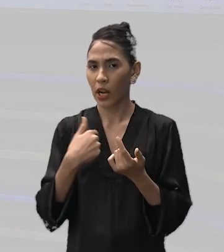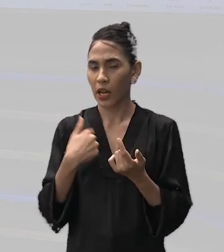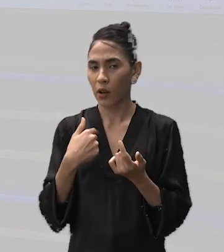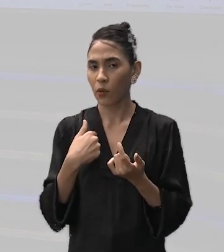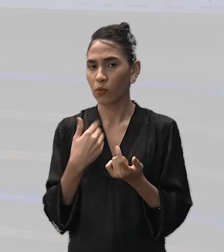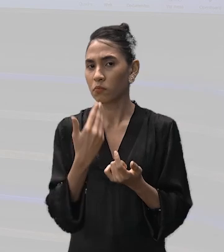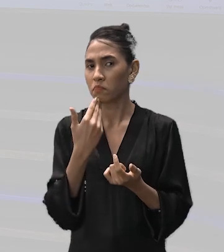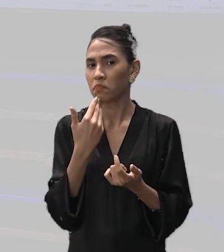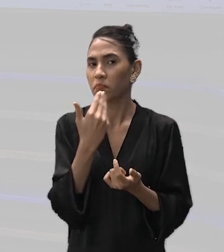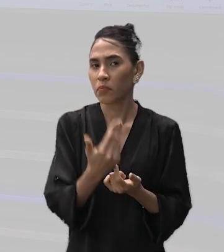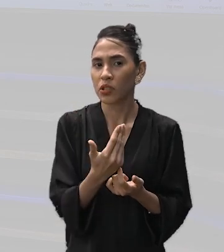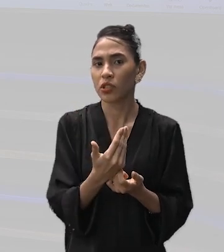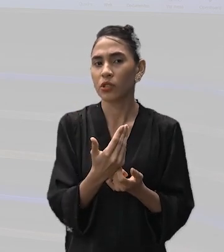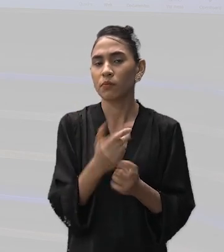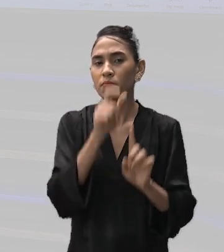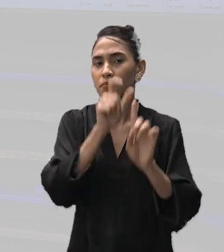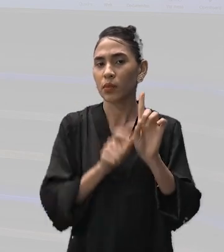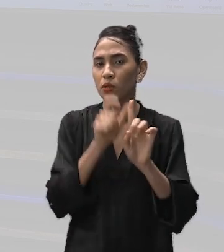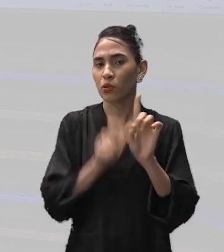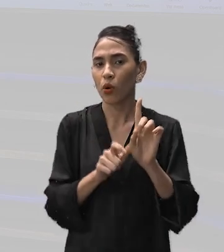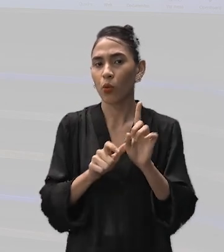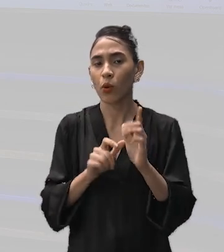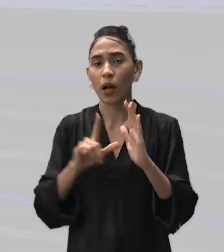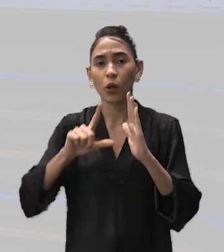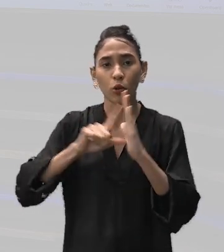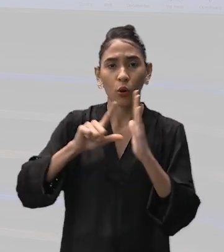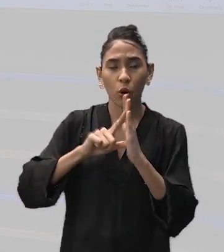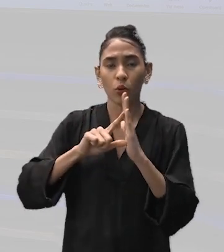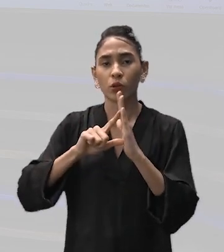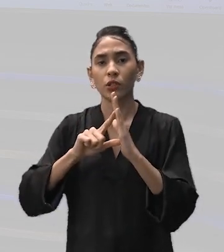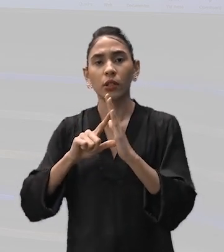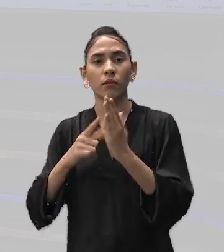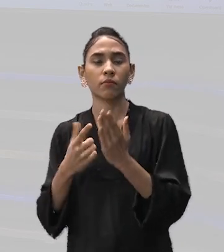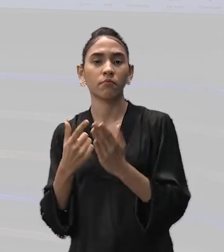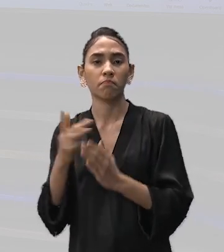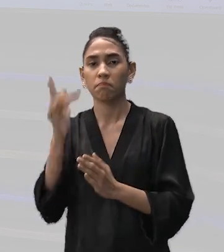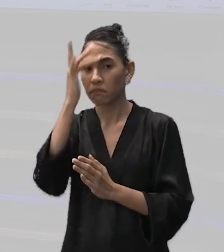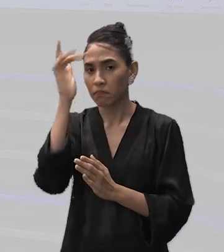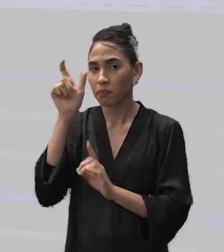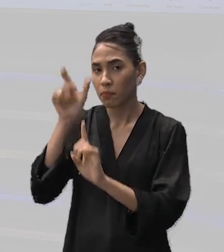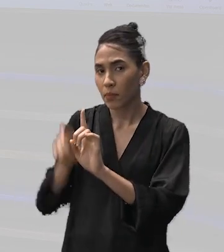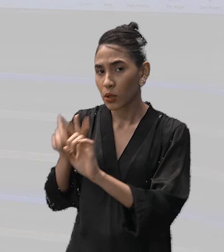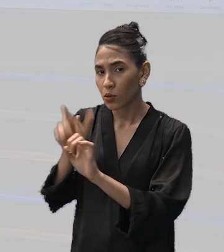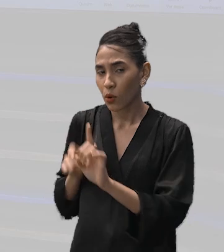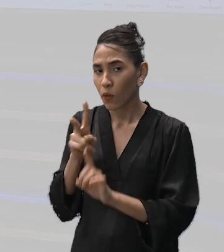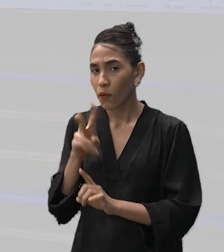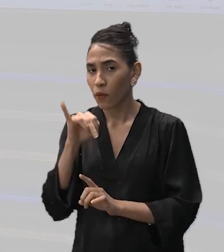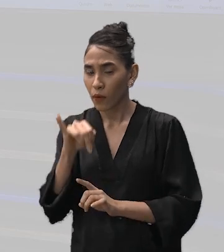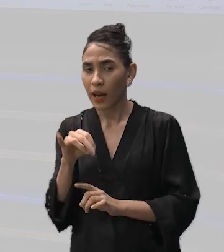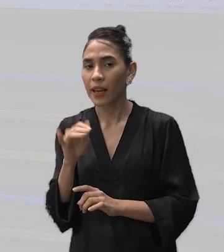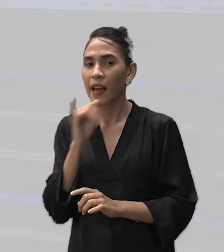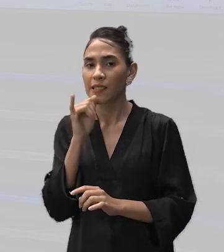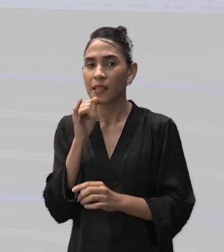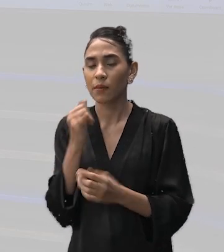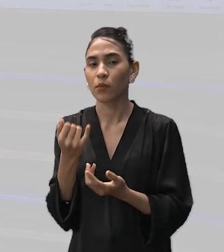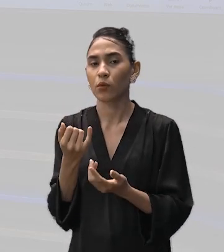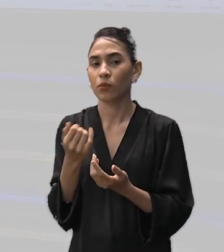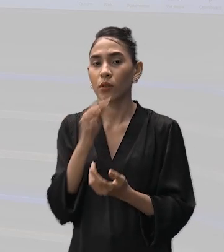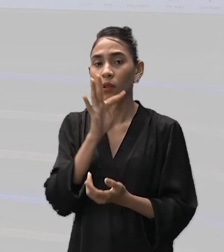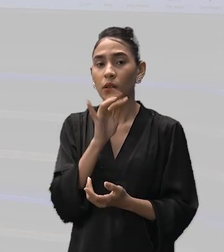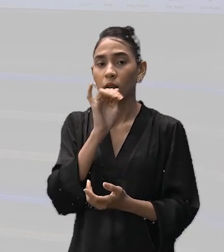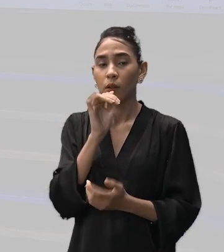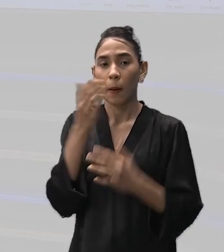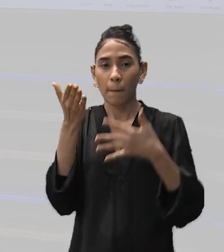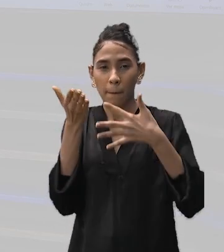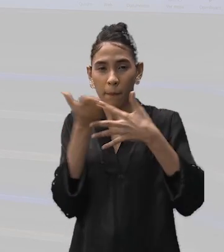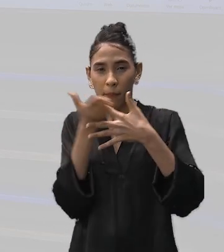financiar. Essa loja, essa financiadora, essa pessoa, ela vai financiar um produto, ela vai